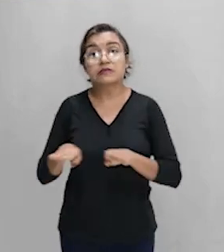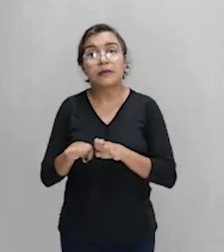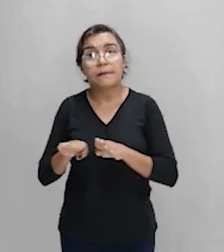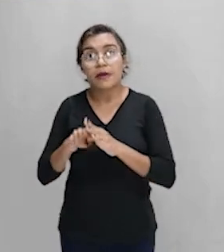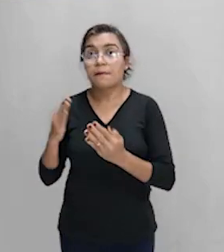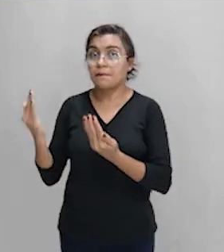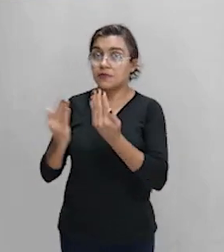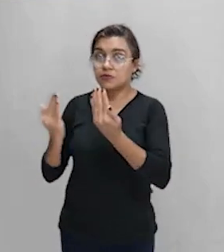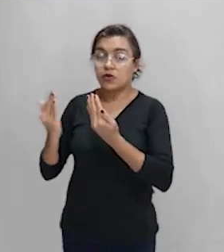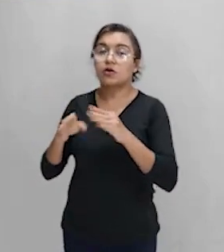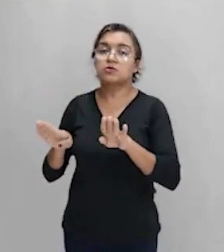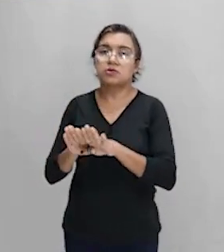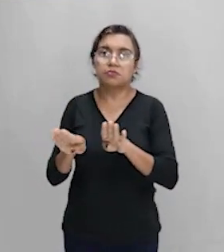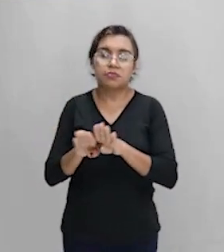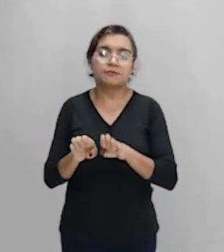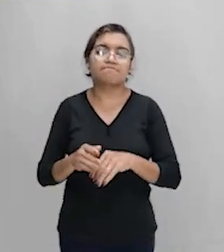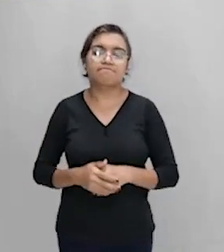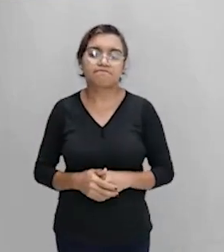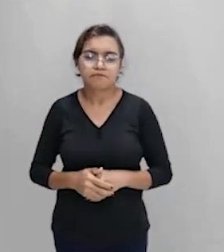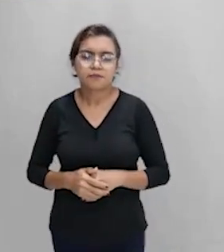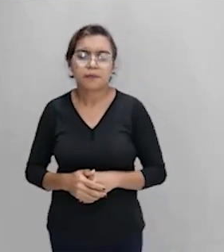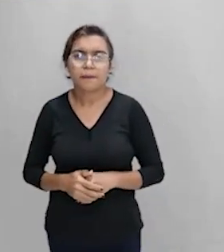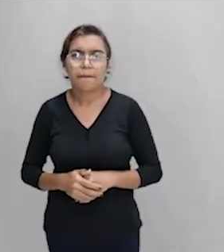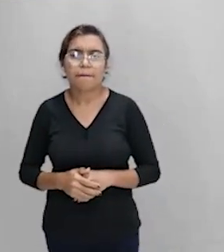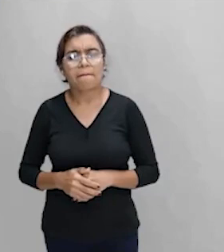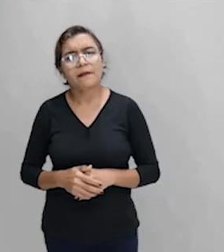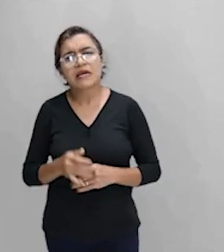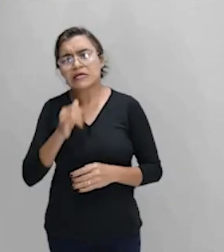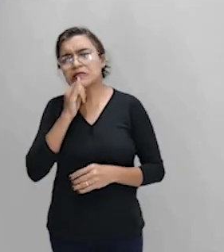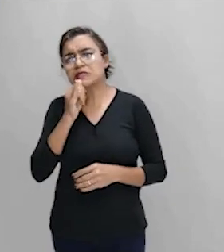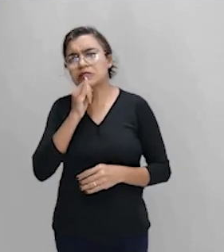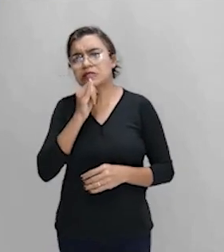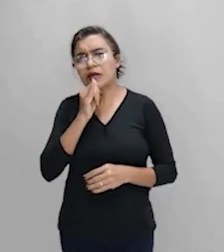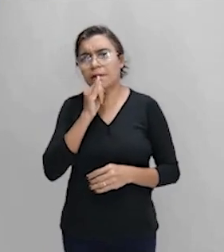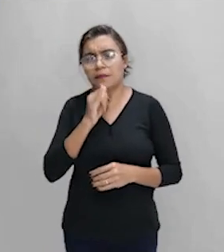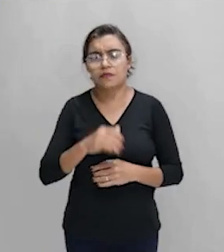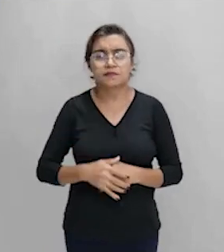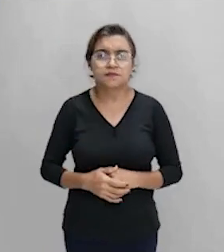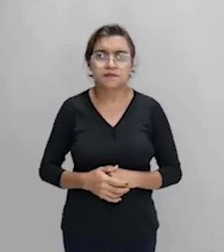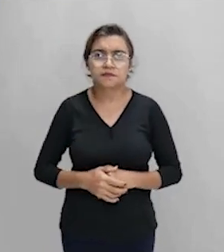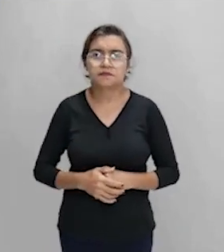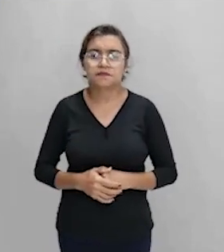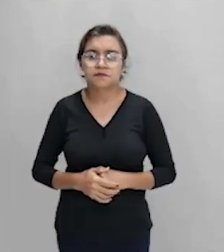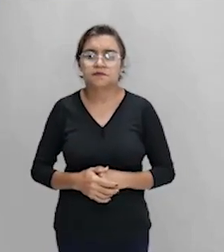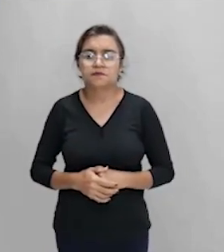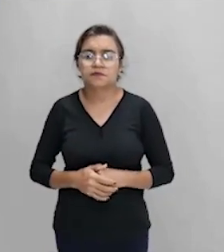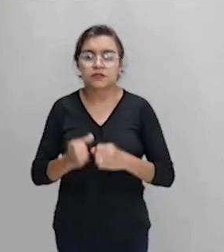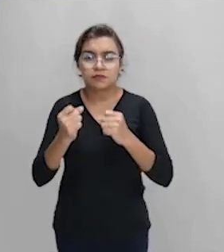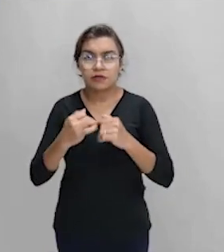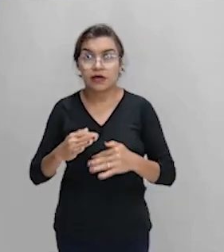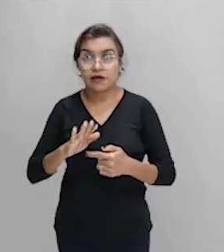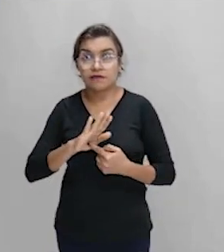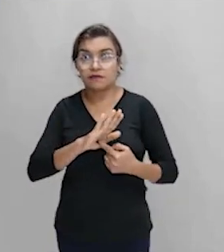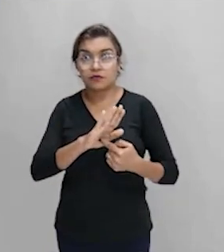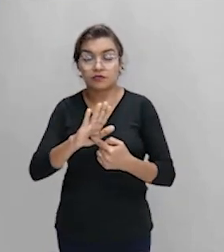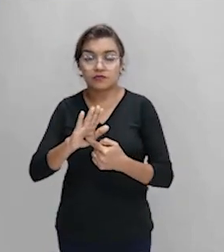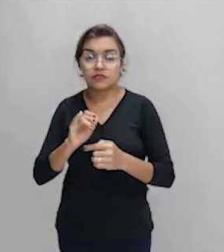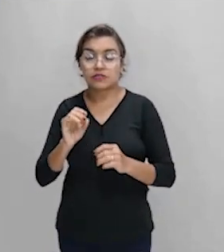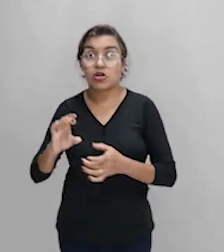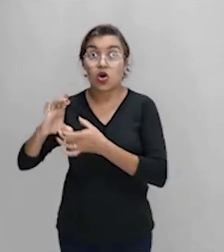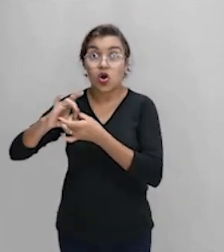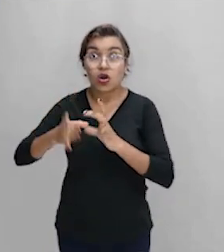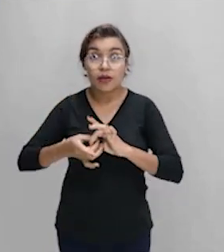ser levado em consideração. Posso trazer um caso, um exemplo bem notório que aconteceu recentemente na Olimpíada